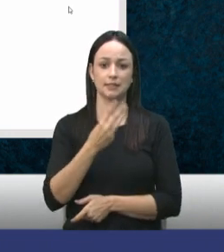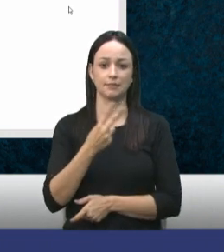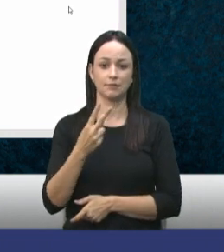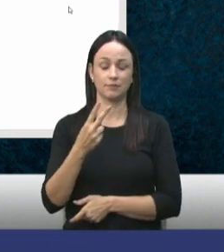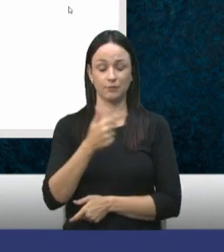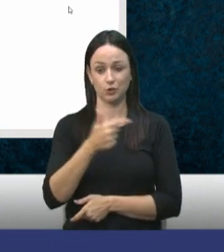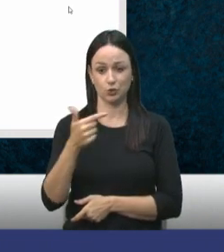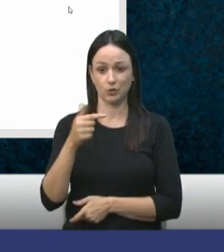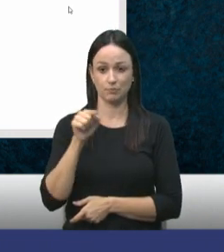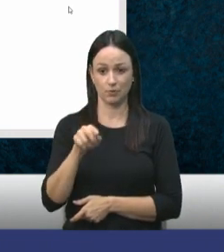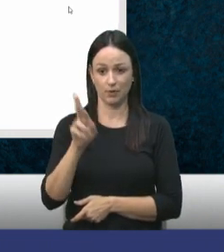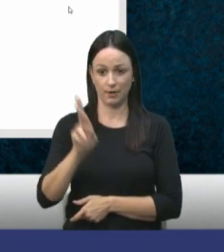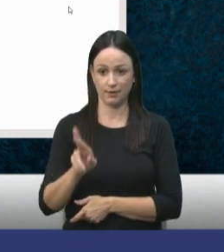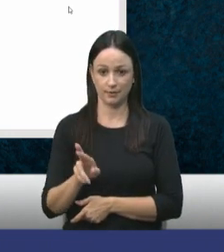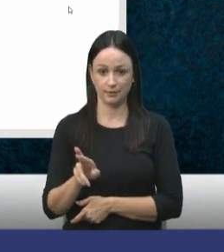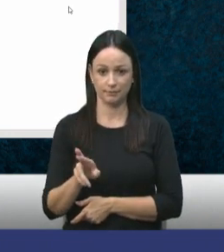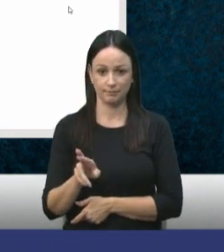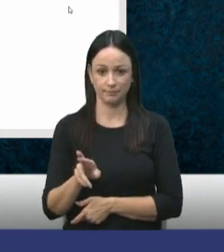R$322.000.